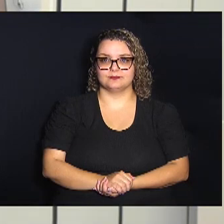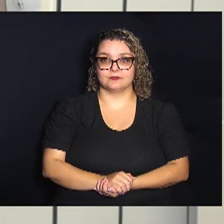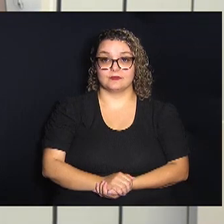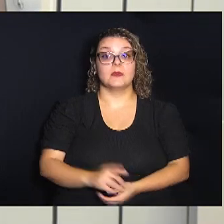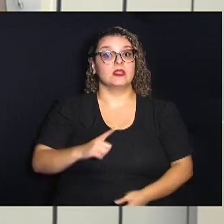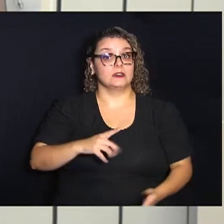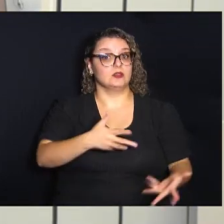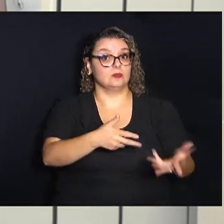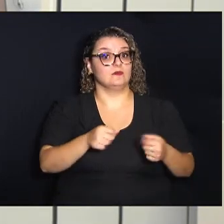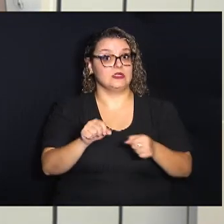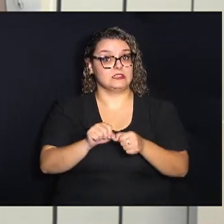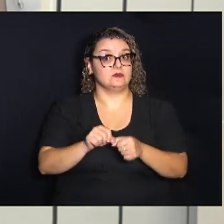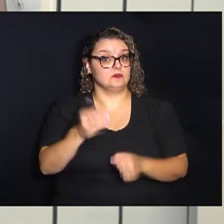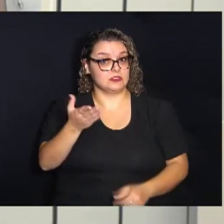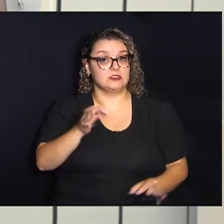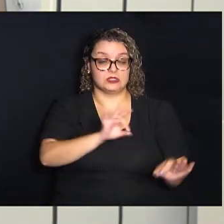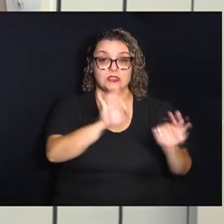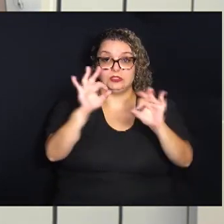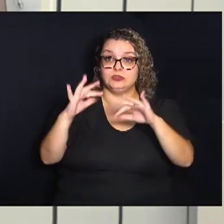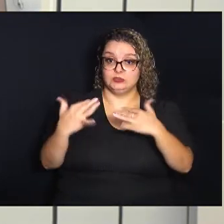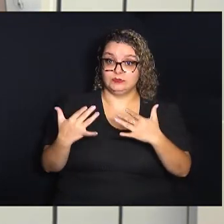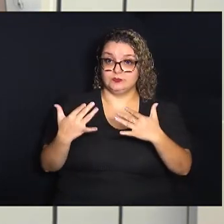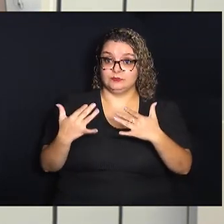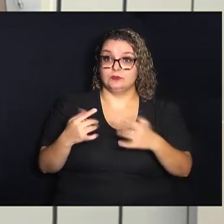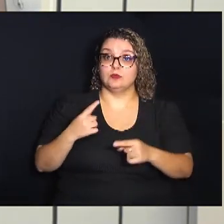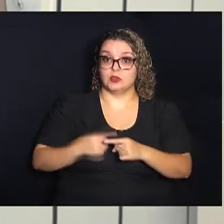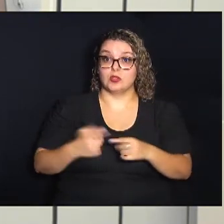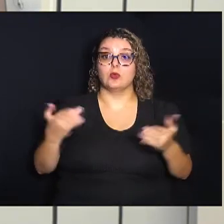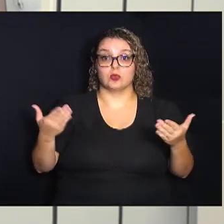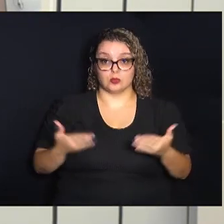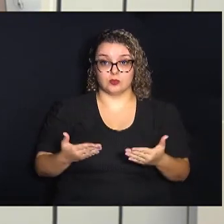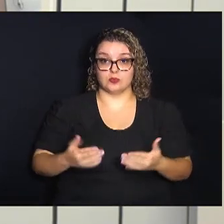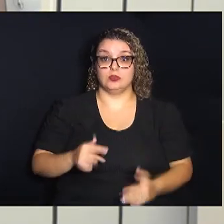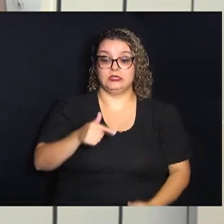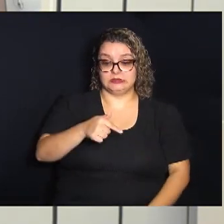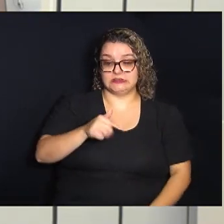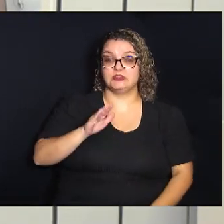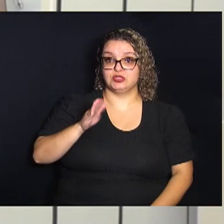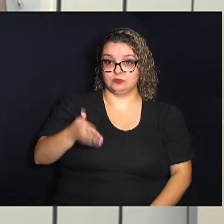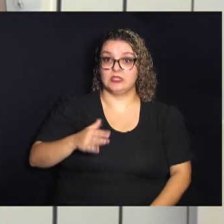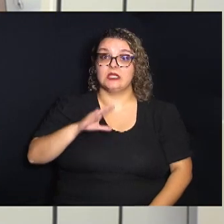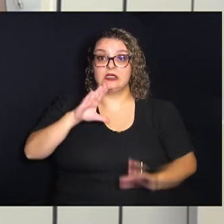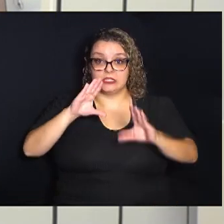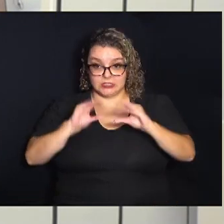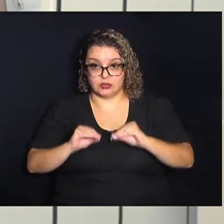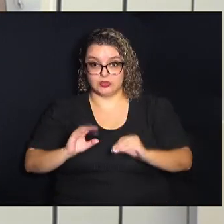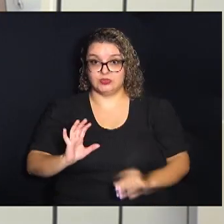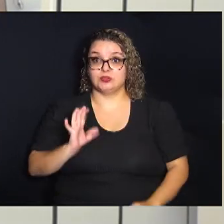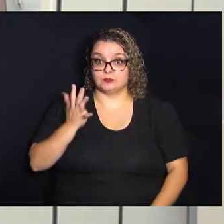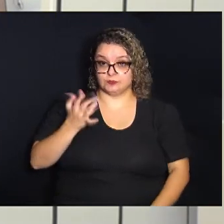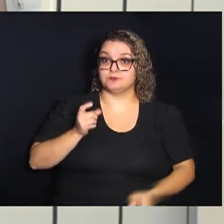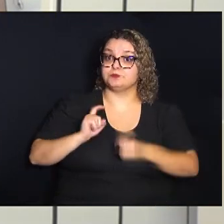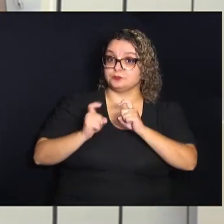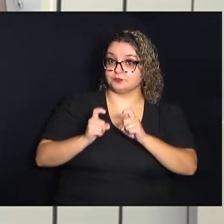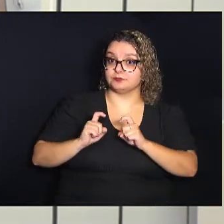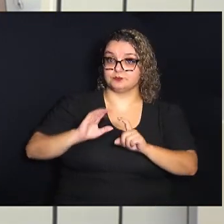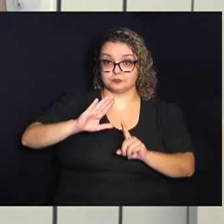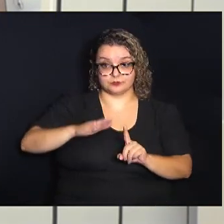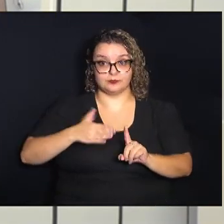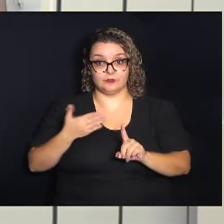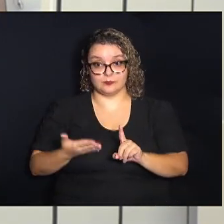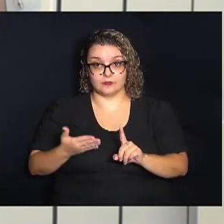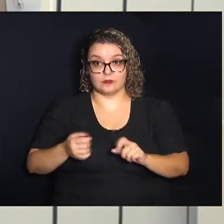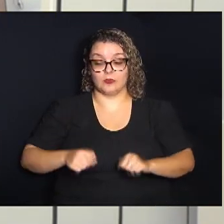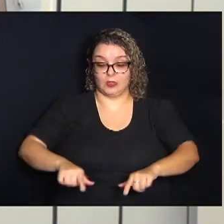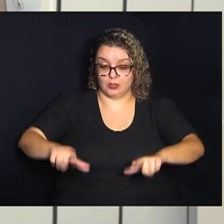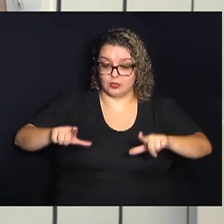tenho convite a fazer a você que está nos acompanhando, hein? Porque hoje, às 7h30 da noite, acontece reunião solene com